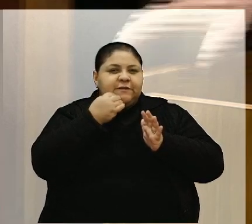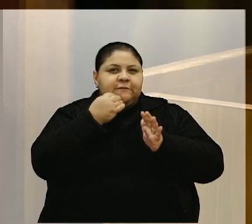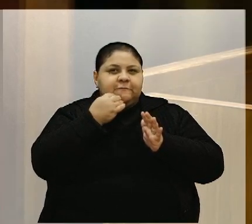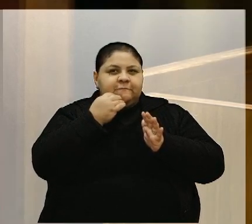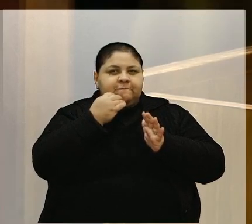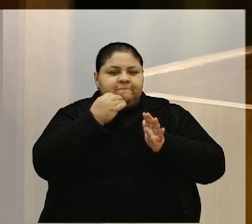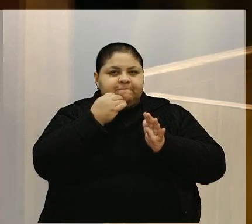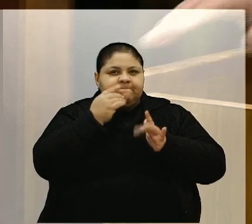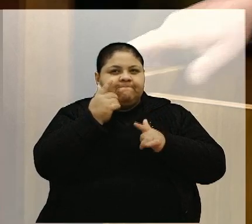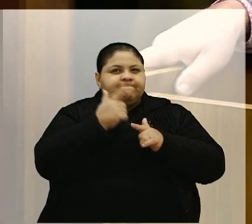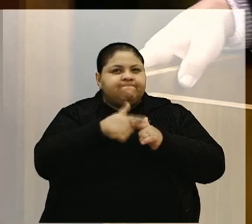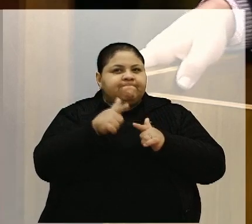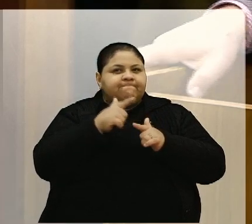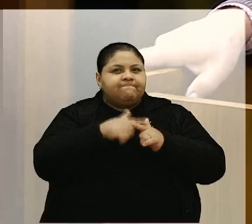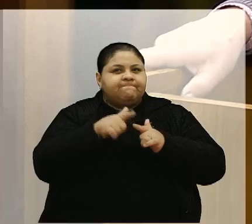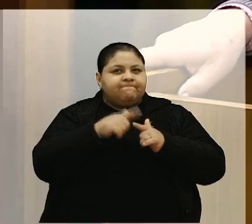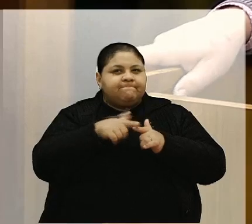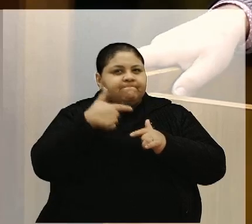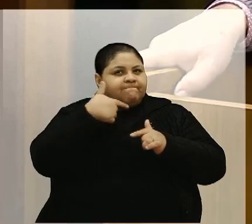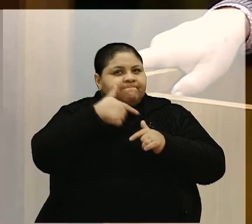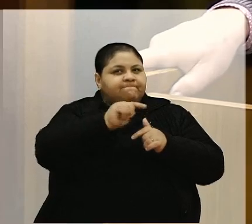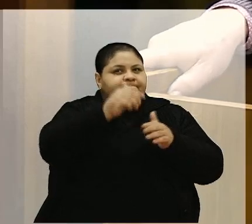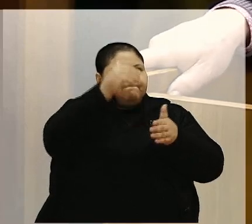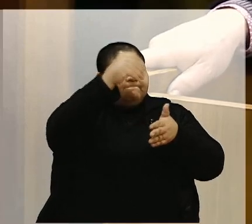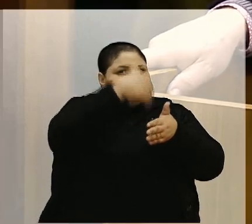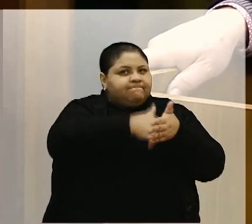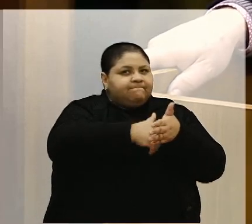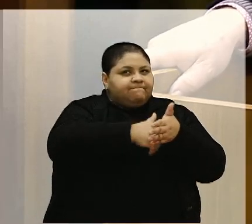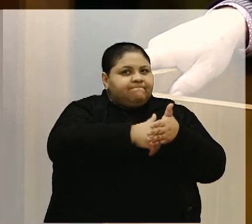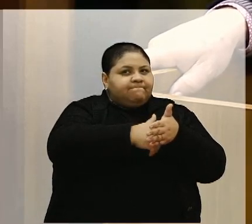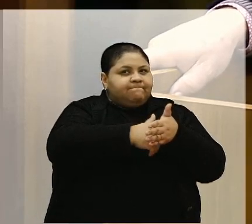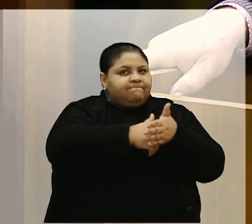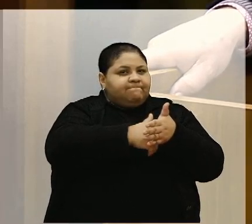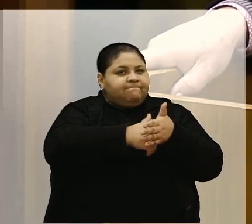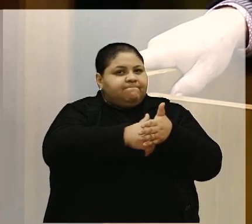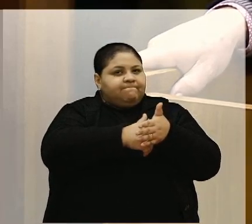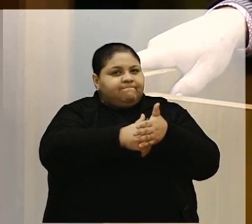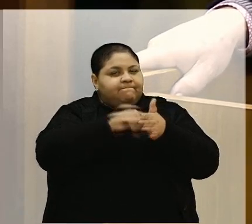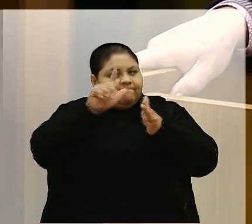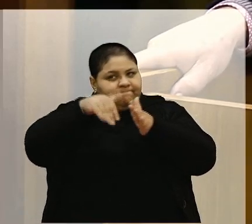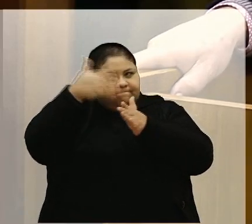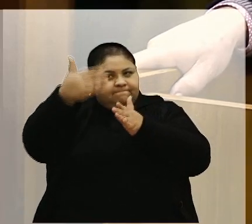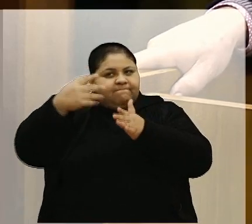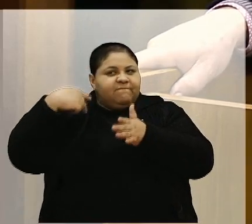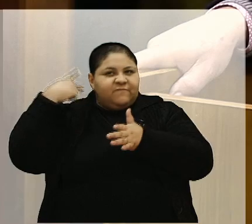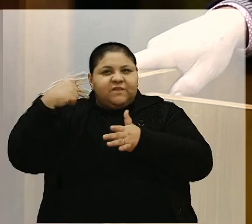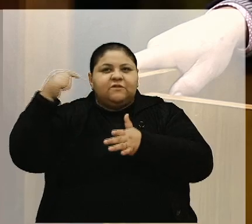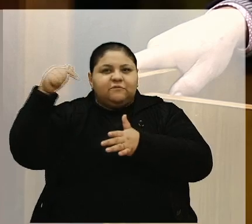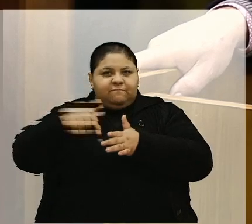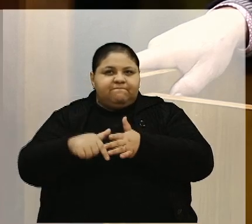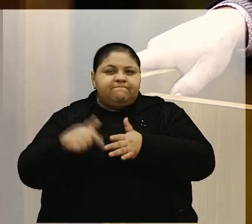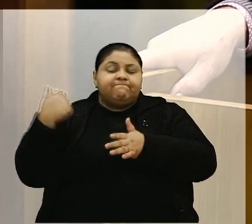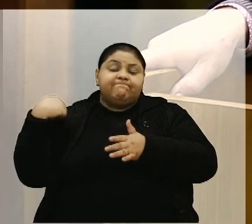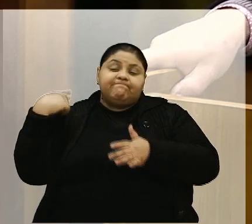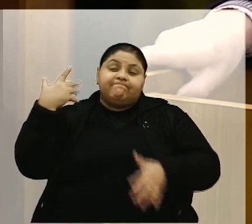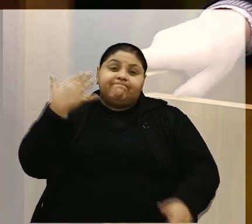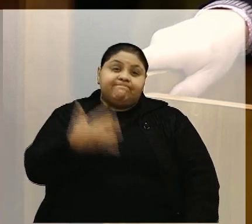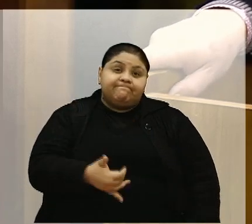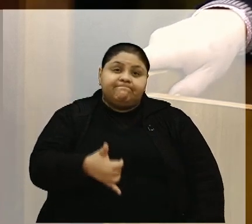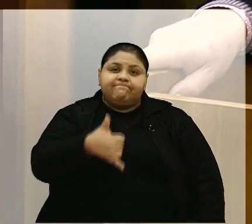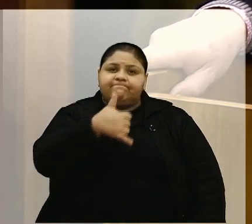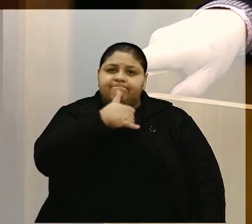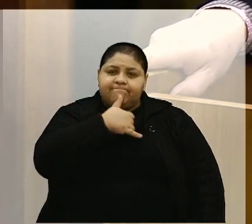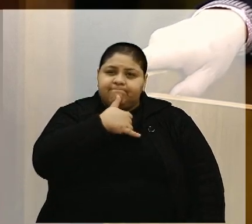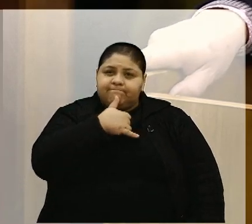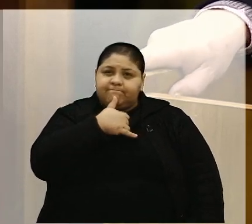para ganhar voto para chegar aqui dentro. Que caminhada triste é essa, colegas. Eu estou no 2º